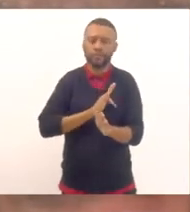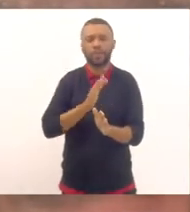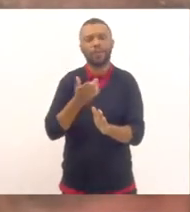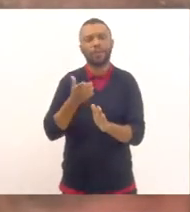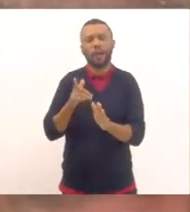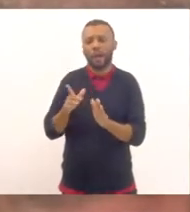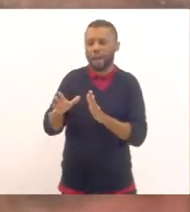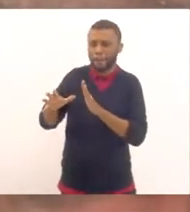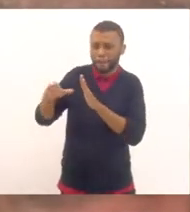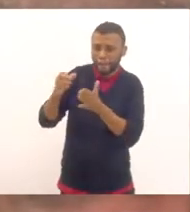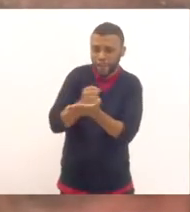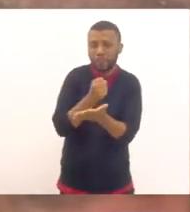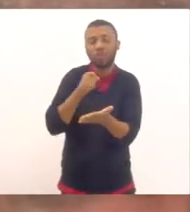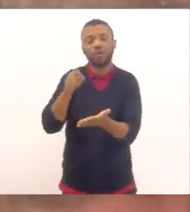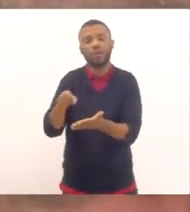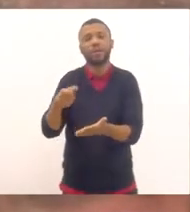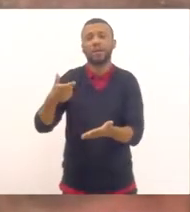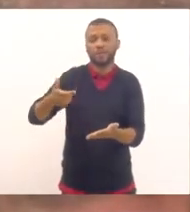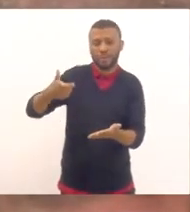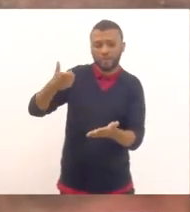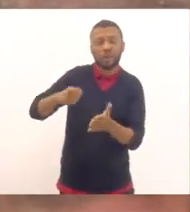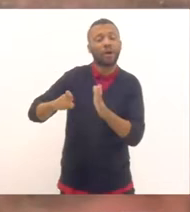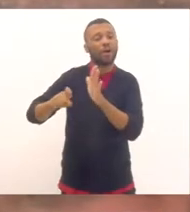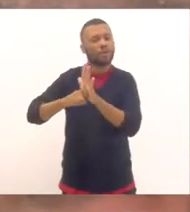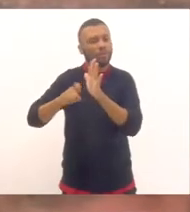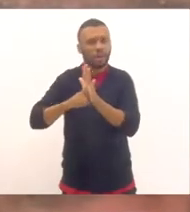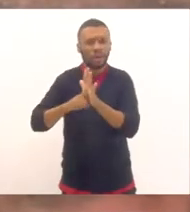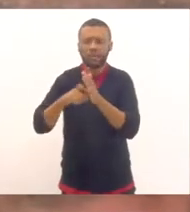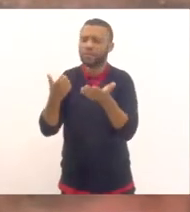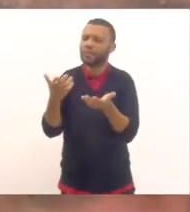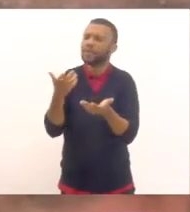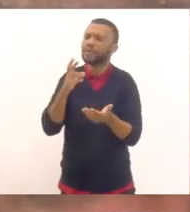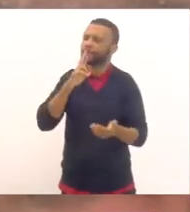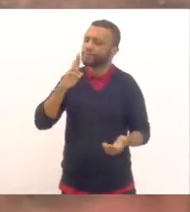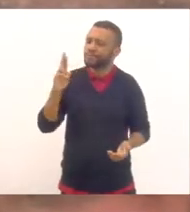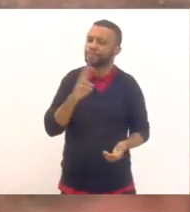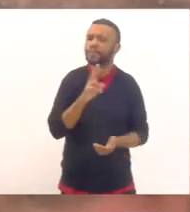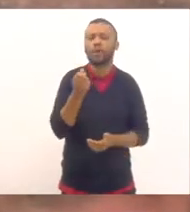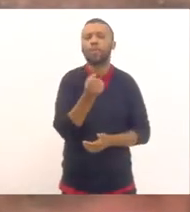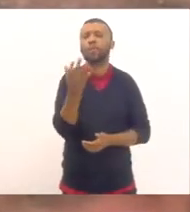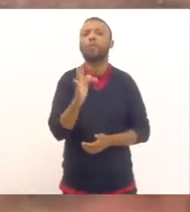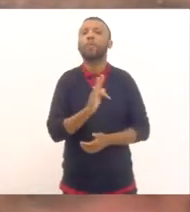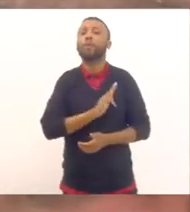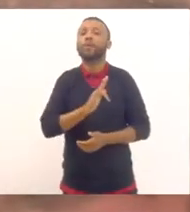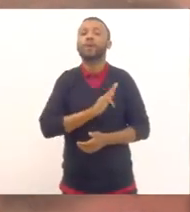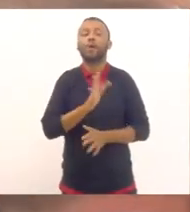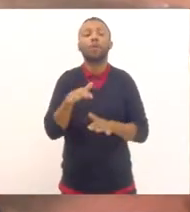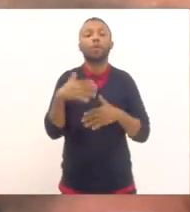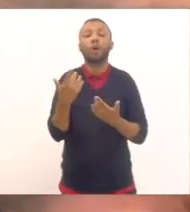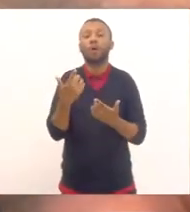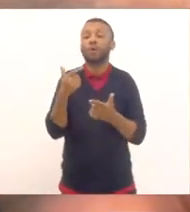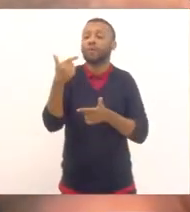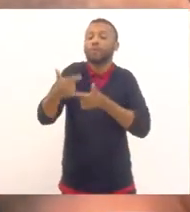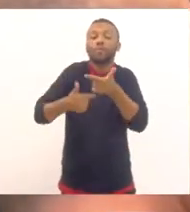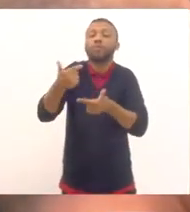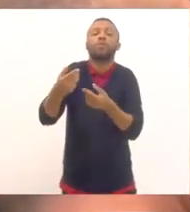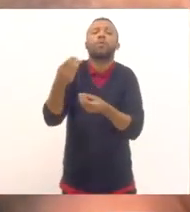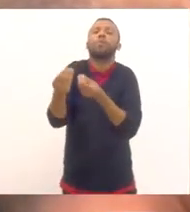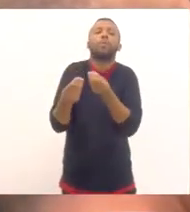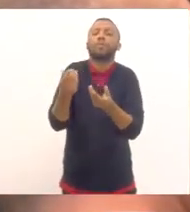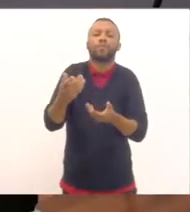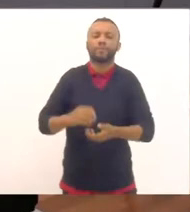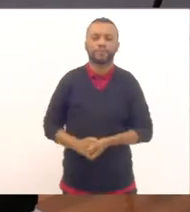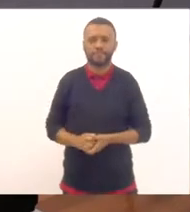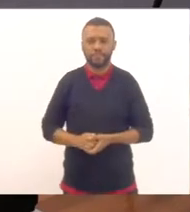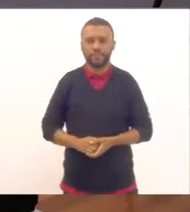mais não gostaria de saber de você se pode responder quantos policiais efetivamente Qual é a forma de atuação deles